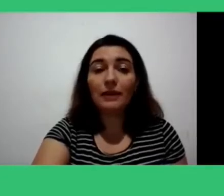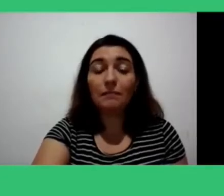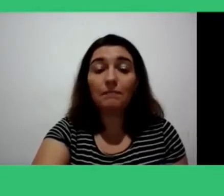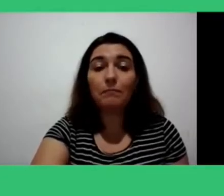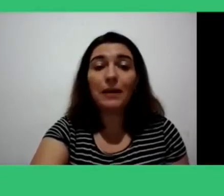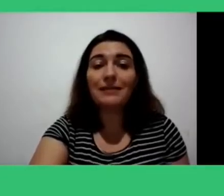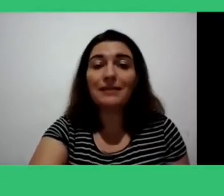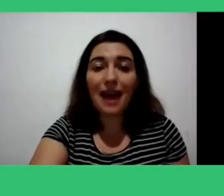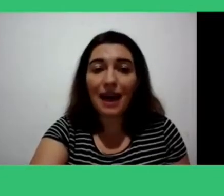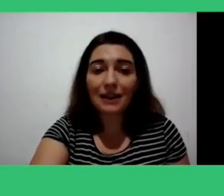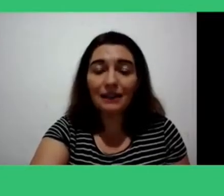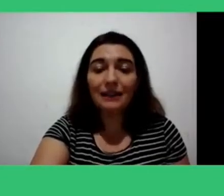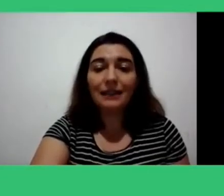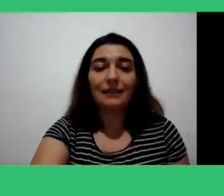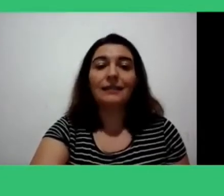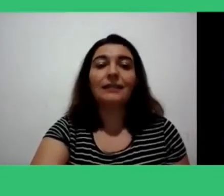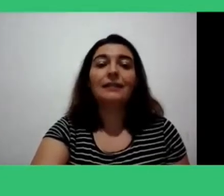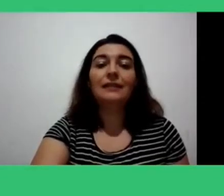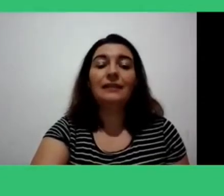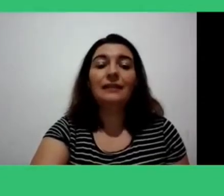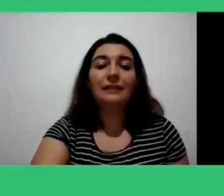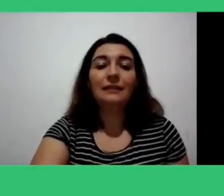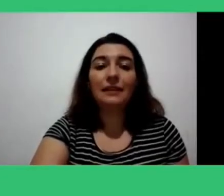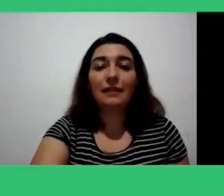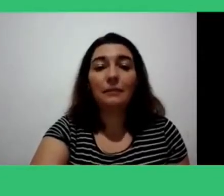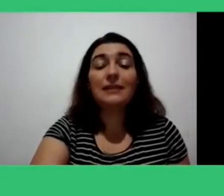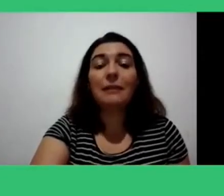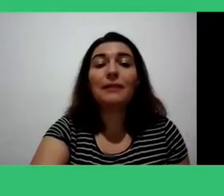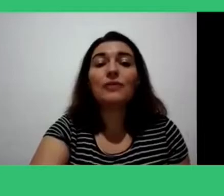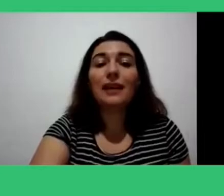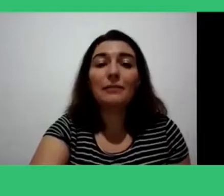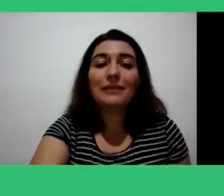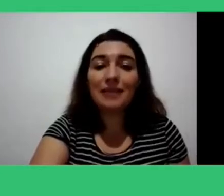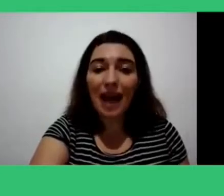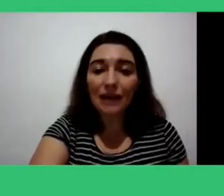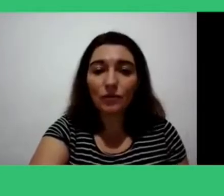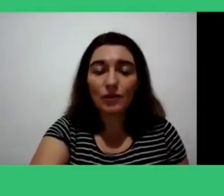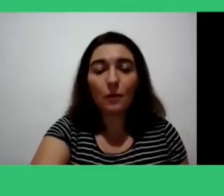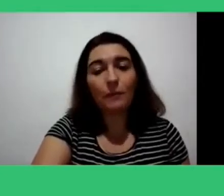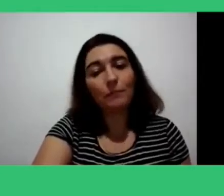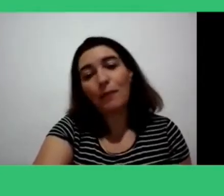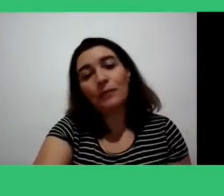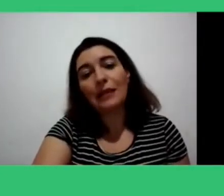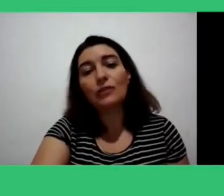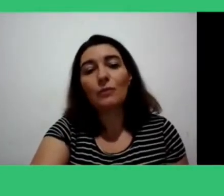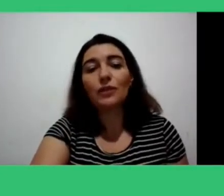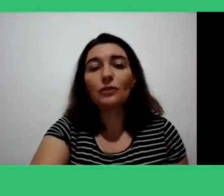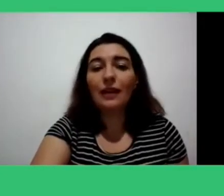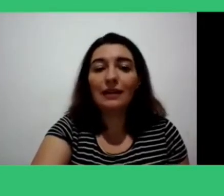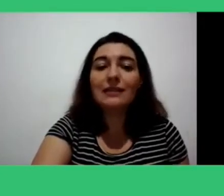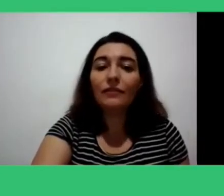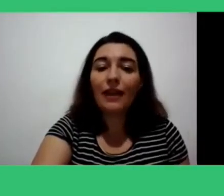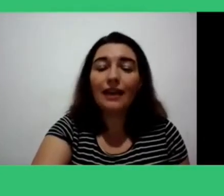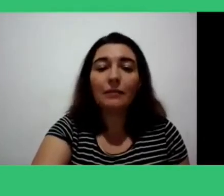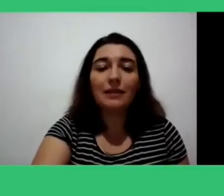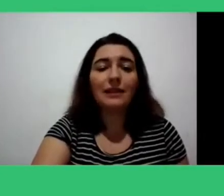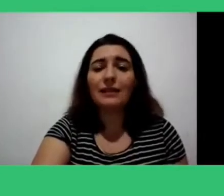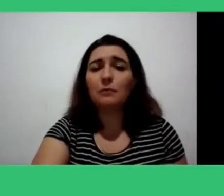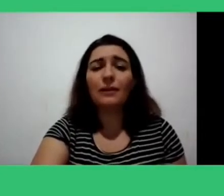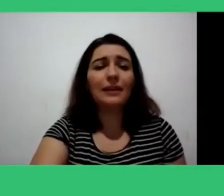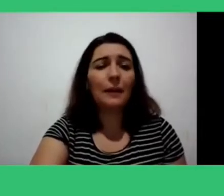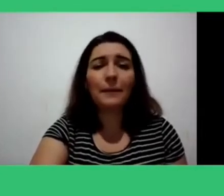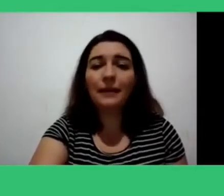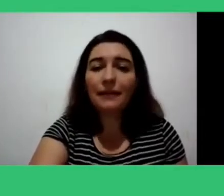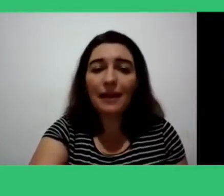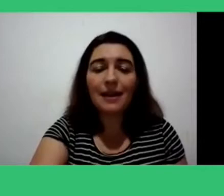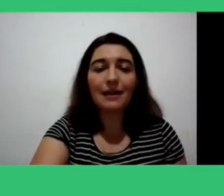adultos podem pensar e ter pensamentos aí abstratos, não pautados somente no que eles veem, mas que